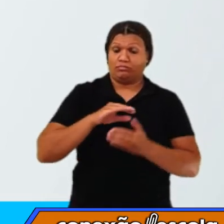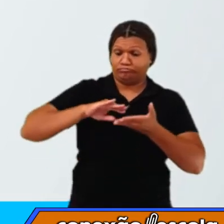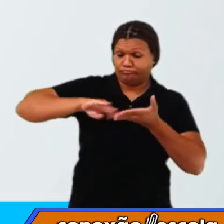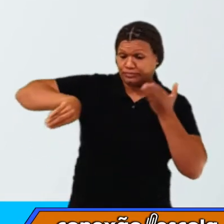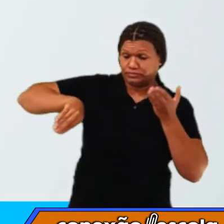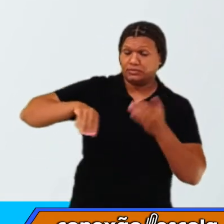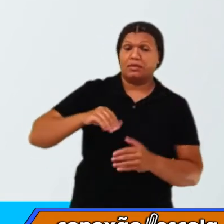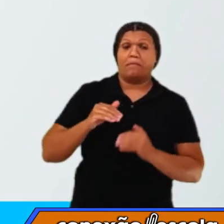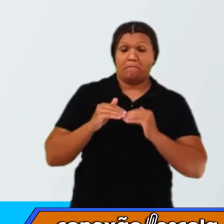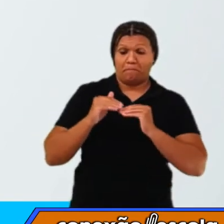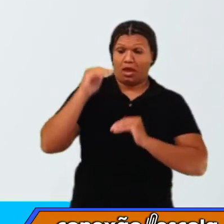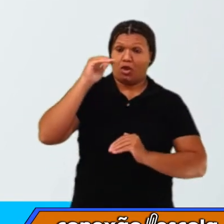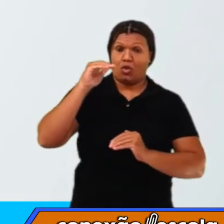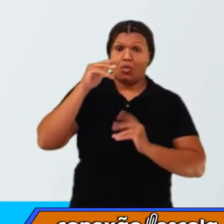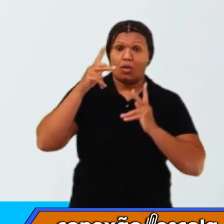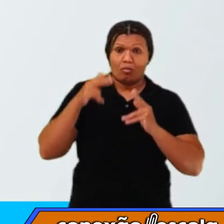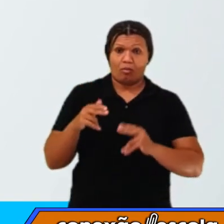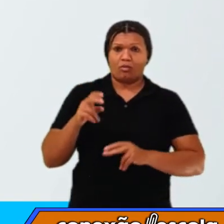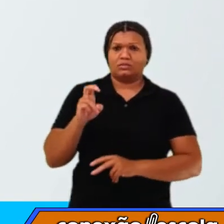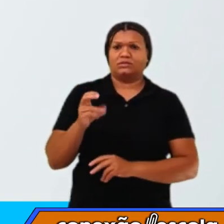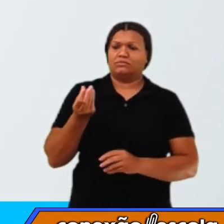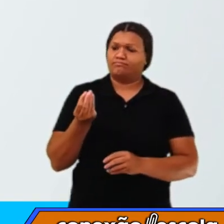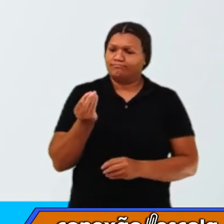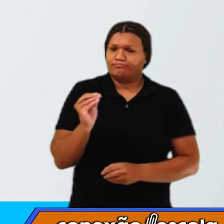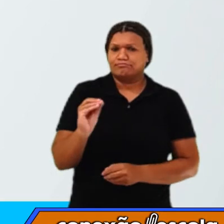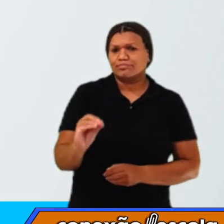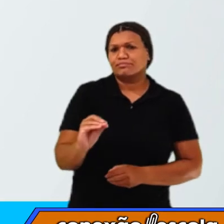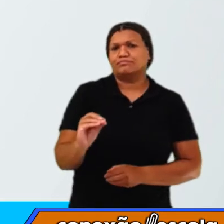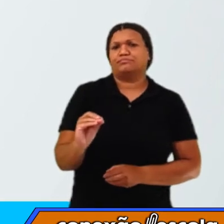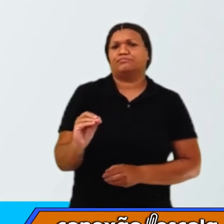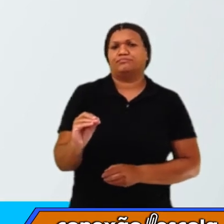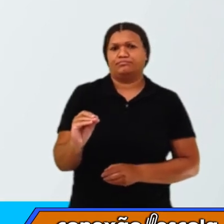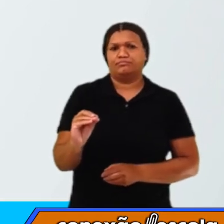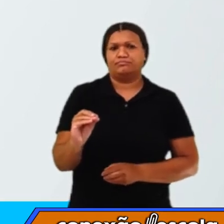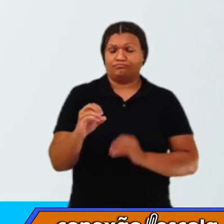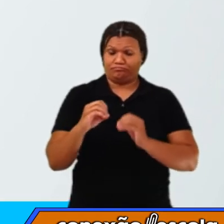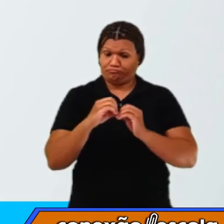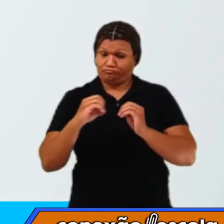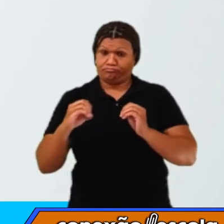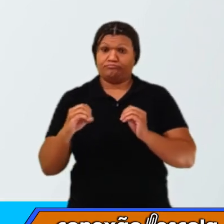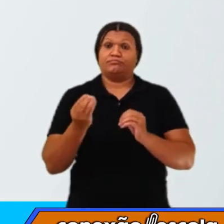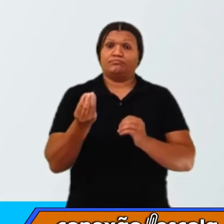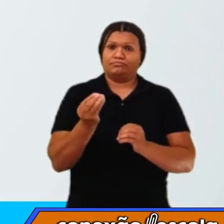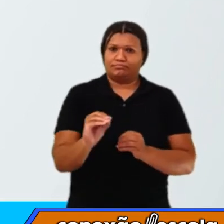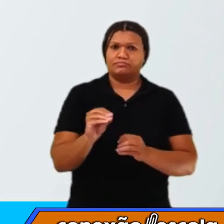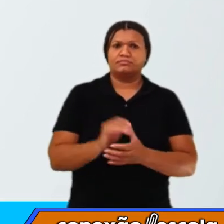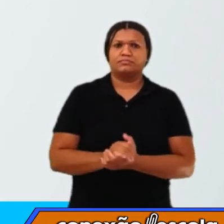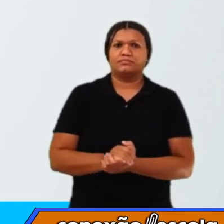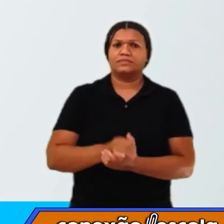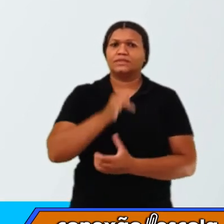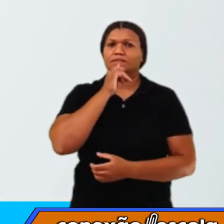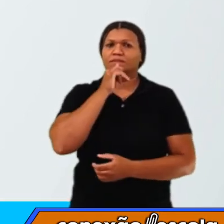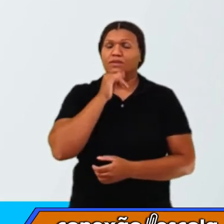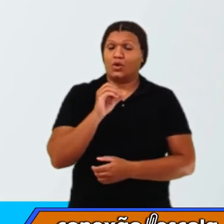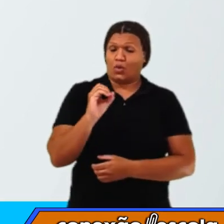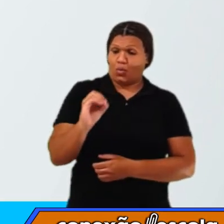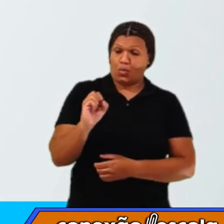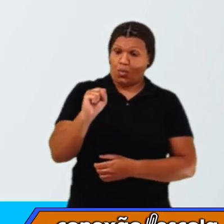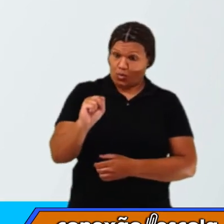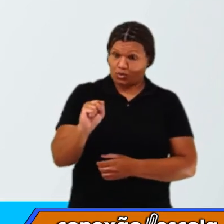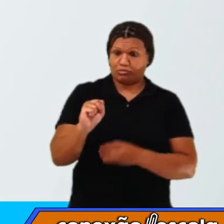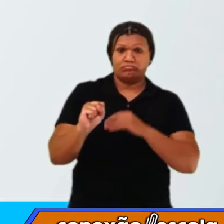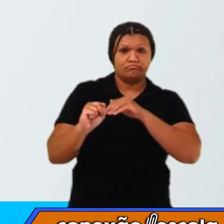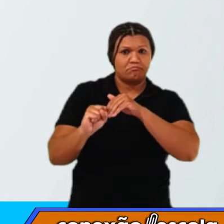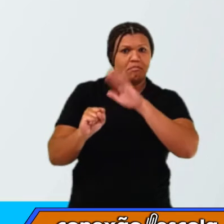a 5 a gente acrescenta uma unidade ao algarismo da esquerda Então é só oito é mais do que